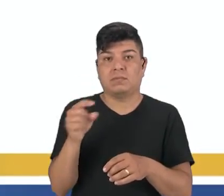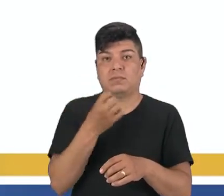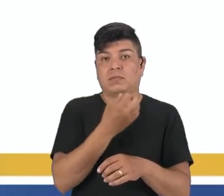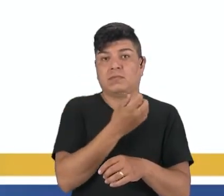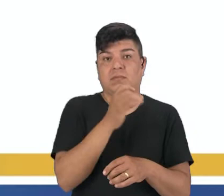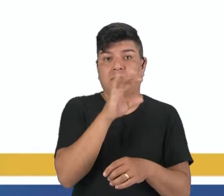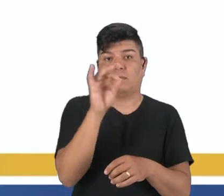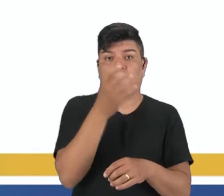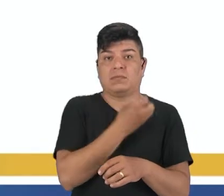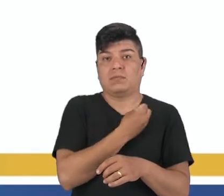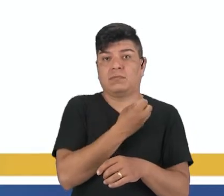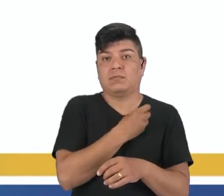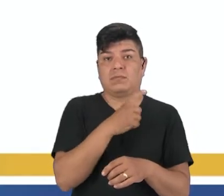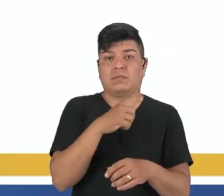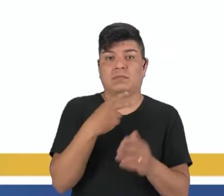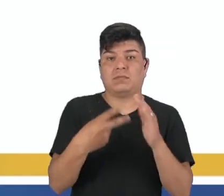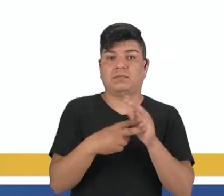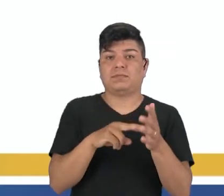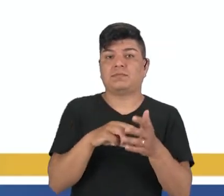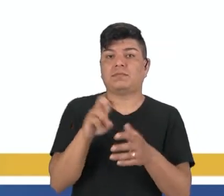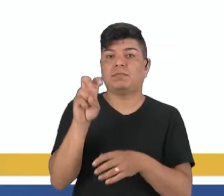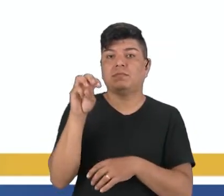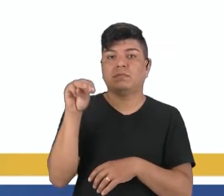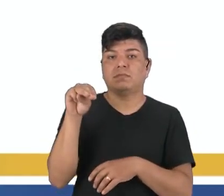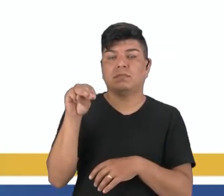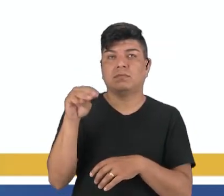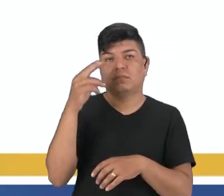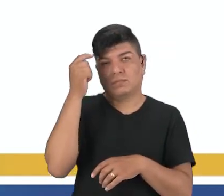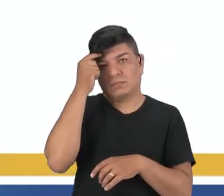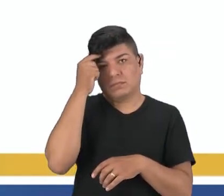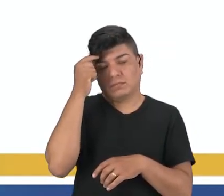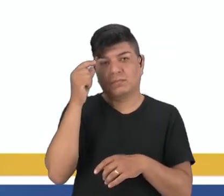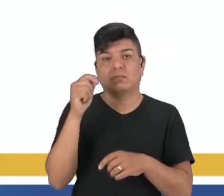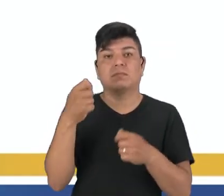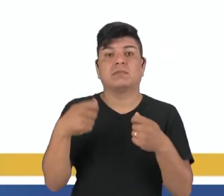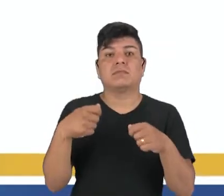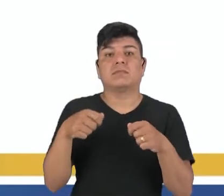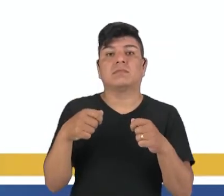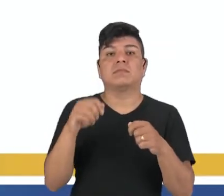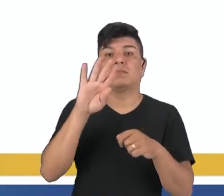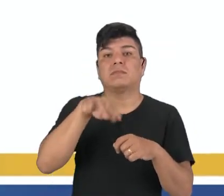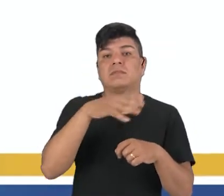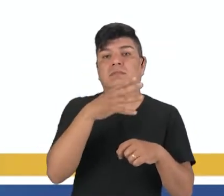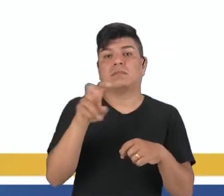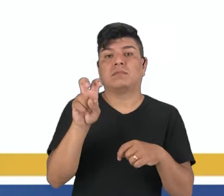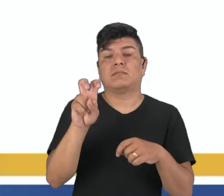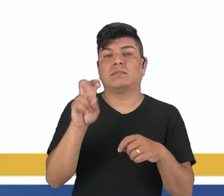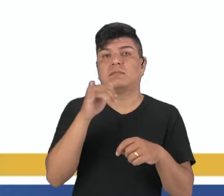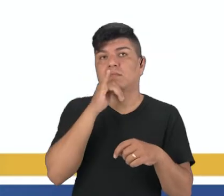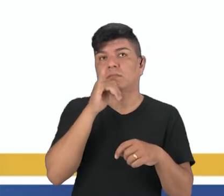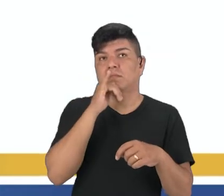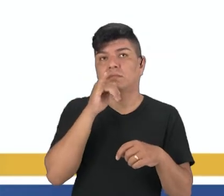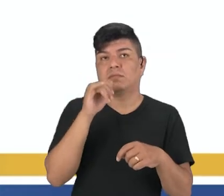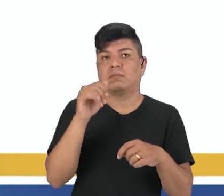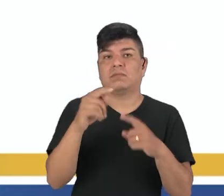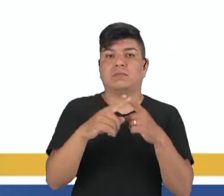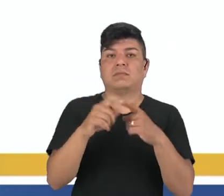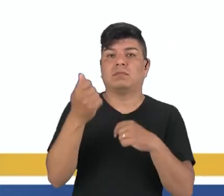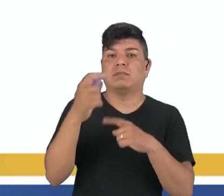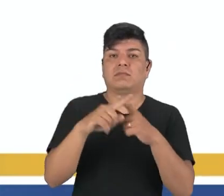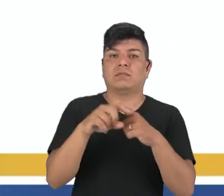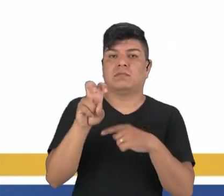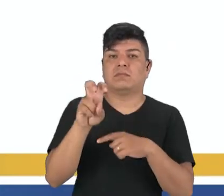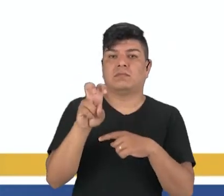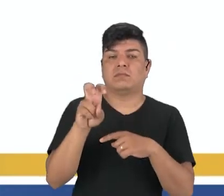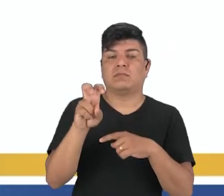então, representará 5 minutos. Para pensar nisso, podemos lembrar da tabuada dos 5. Então, uma vez o 5,